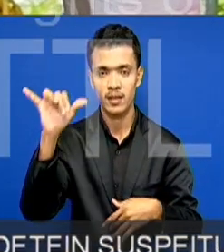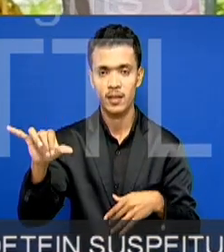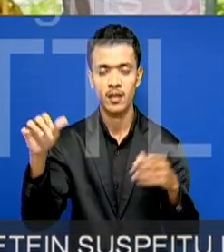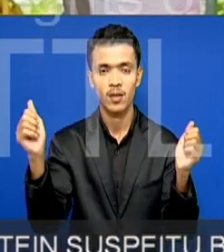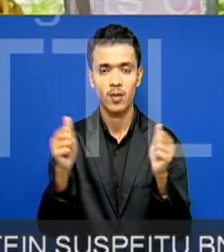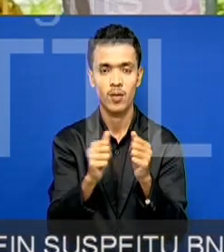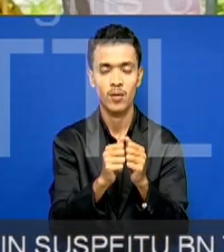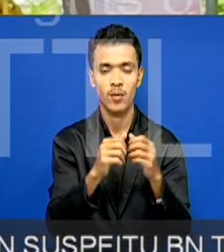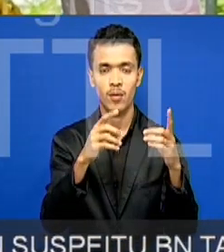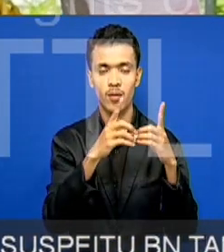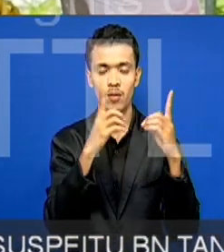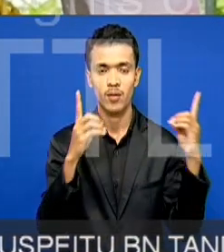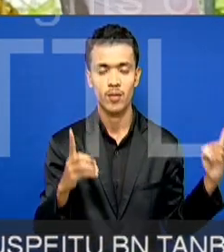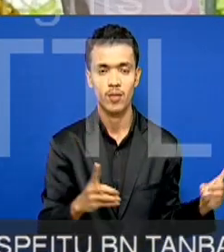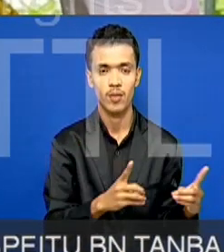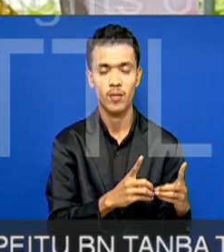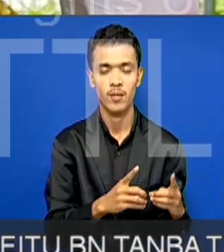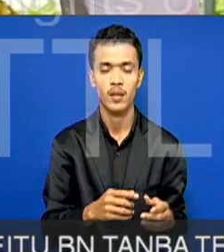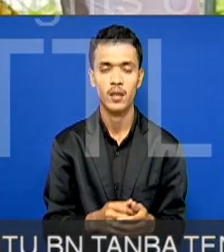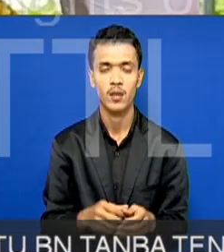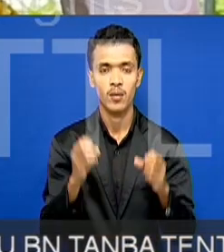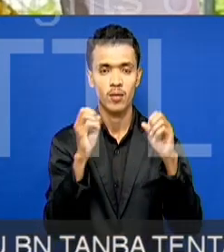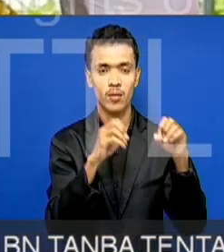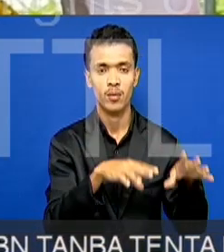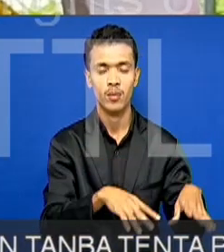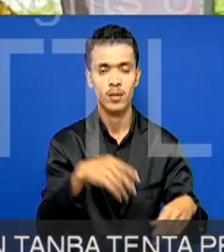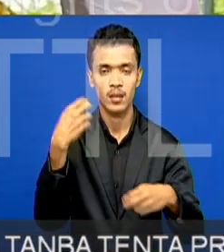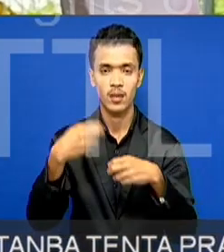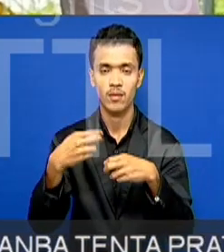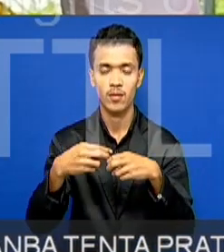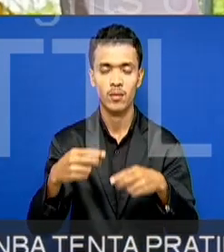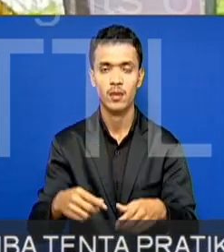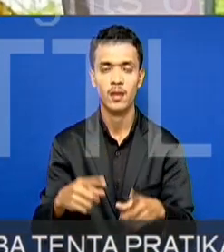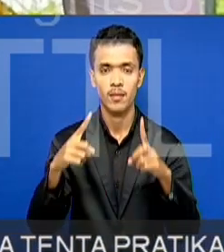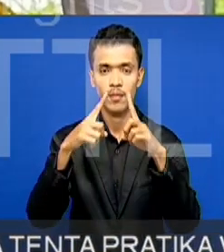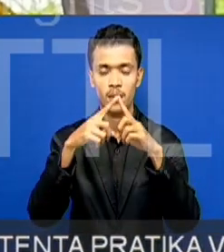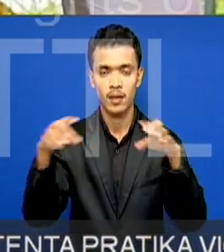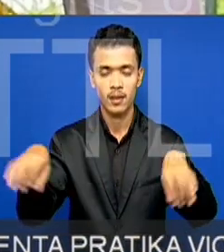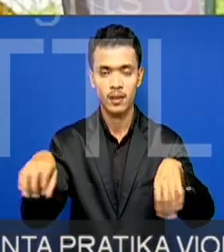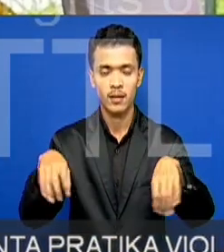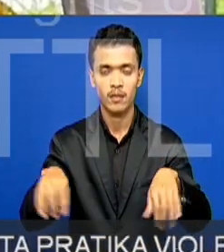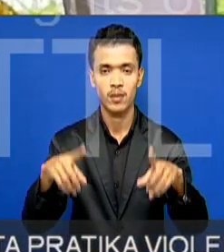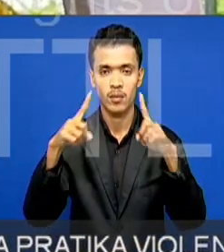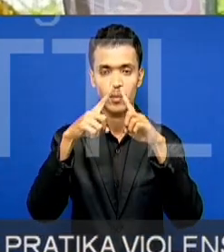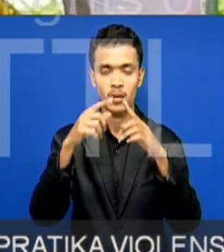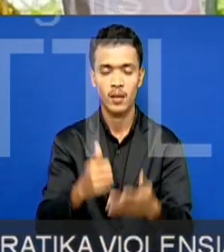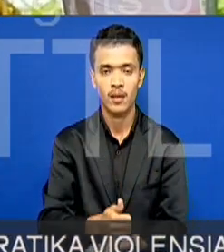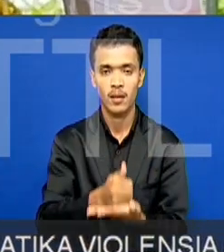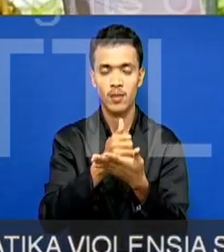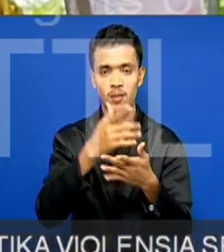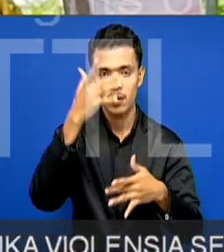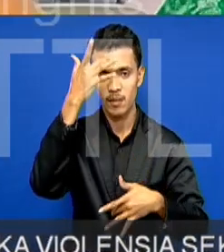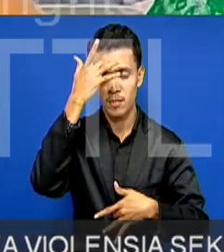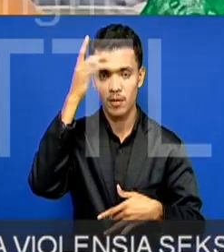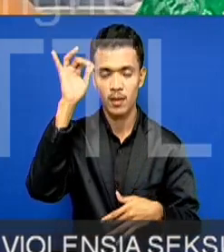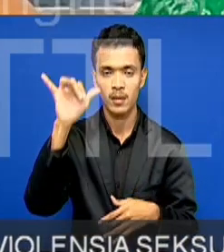responsabilidade no husik ona obstáculo sira nebe vele fo impacto ba serviço no impacto ba atendimento ba paciente